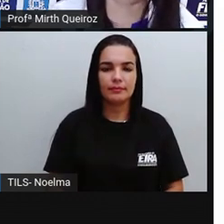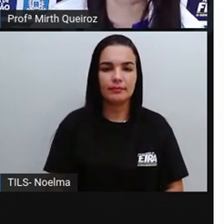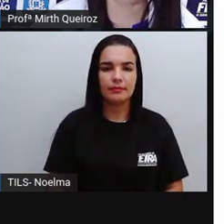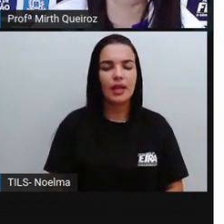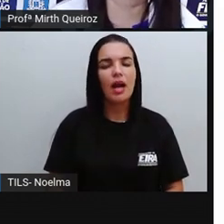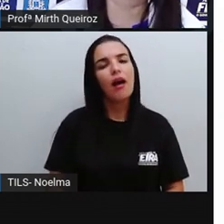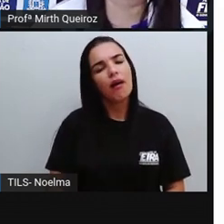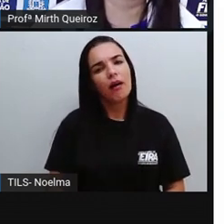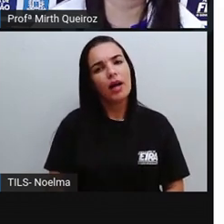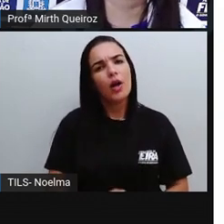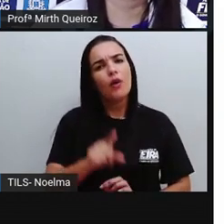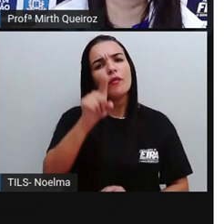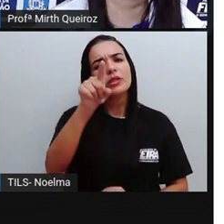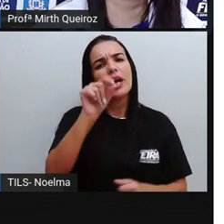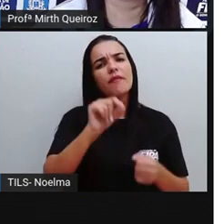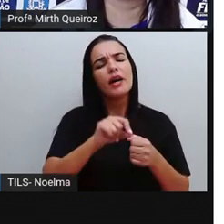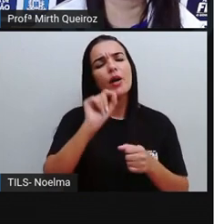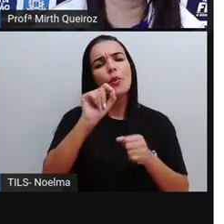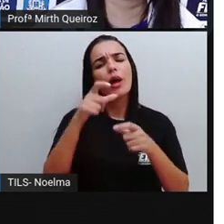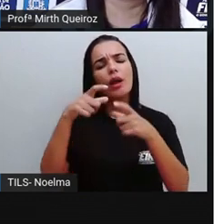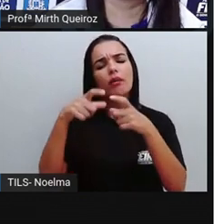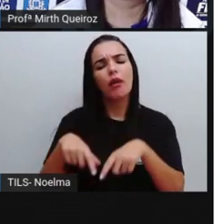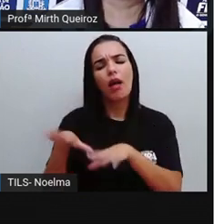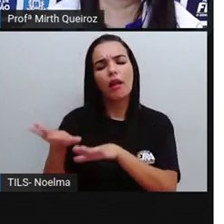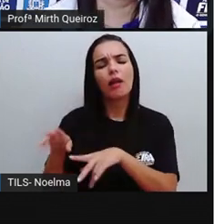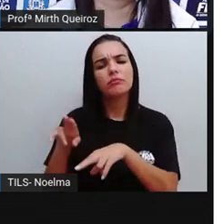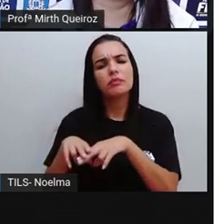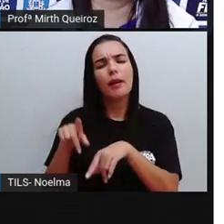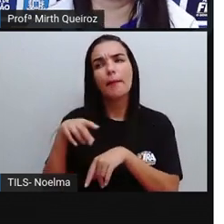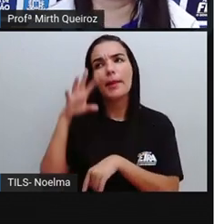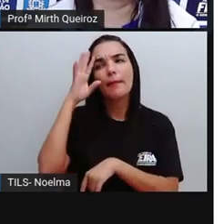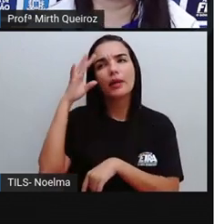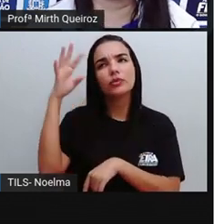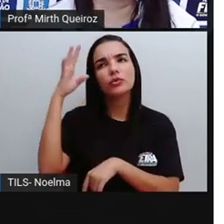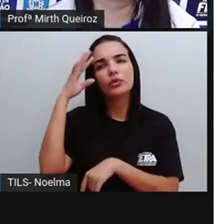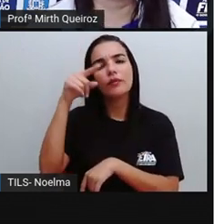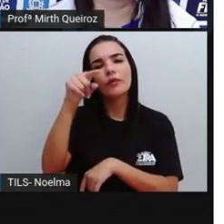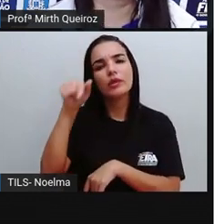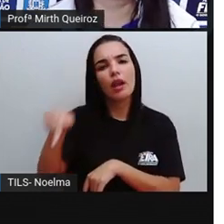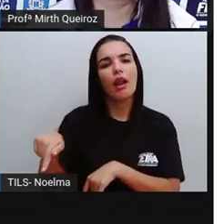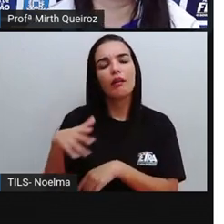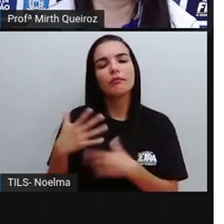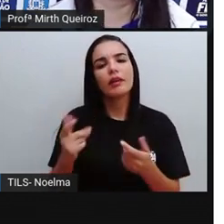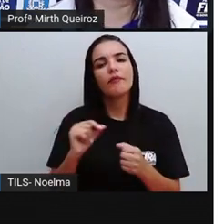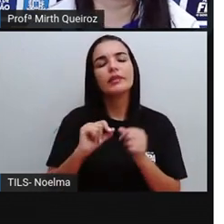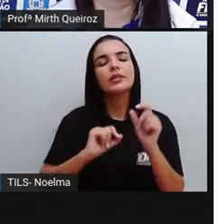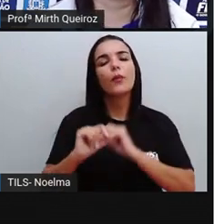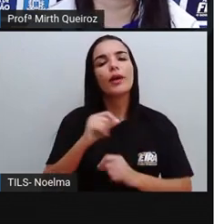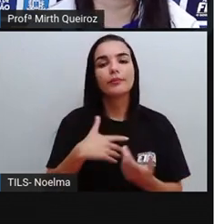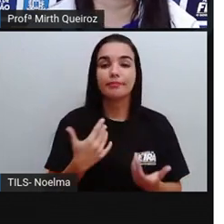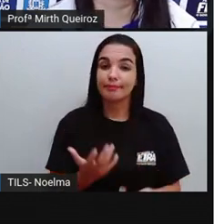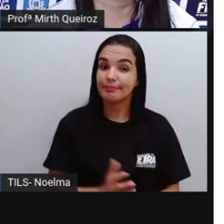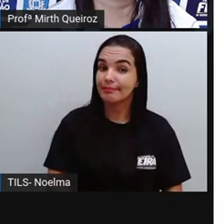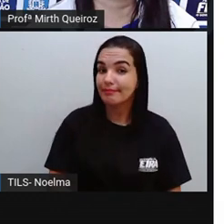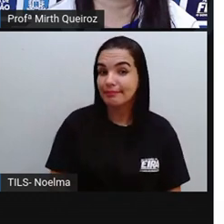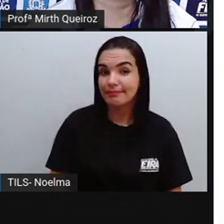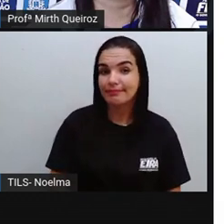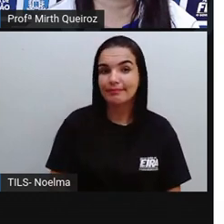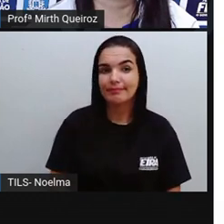O que, que você faria neste lugar? Se imagine aí neste lugar. O que, que você faria neste lugar?